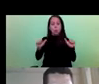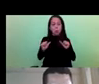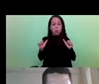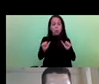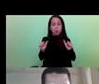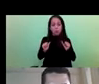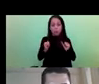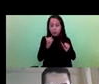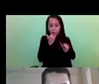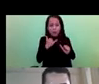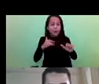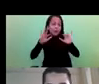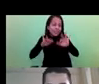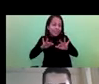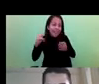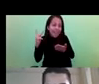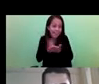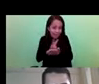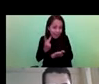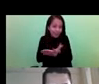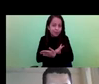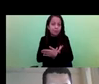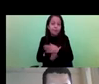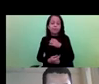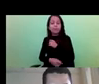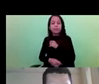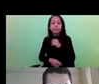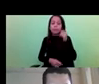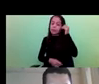grafia, uma didática passiva,